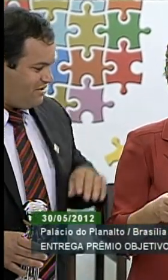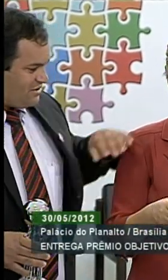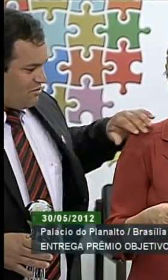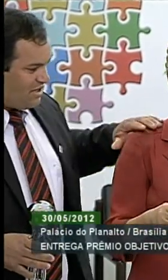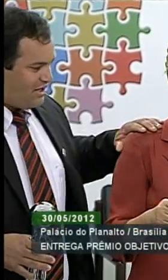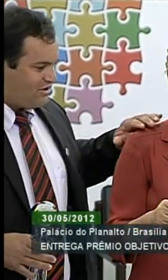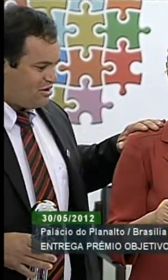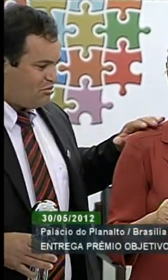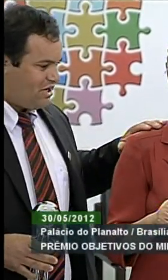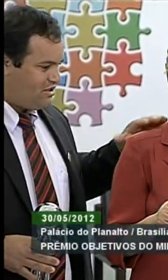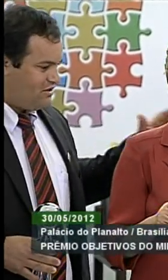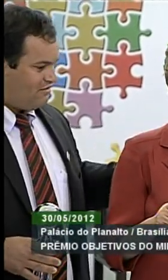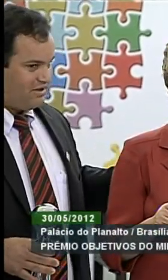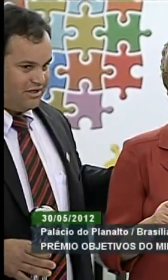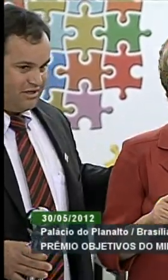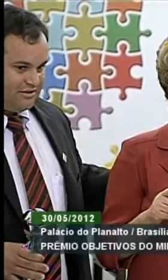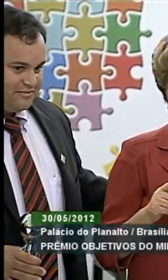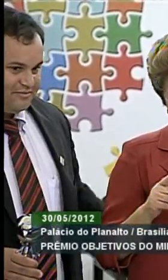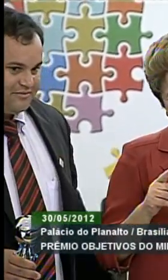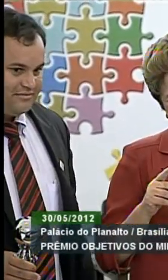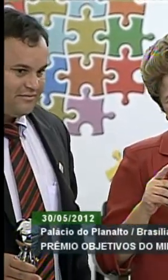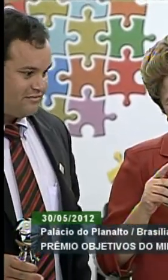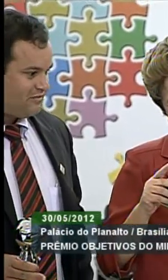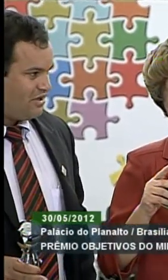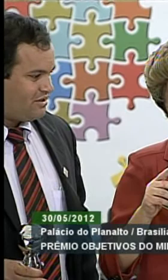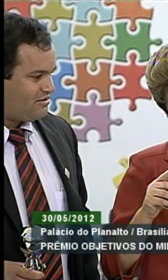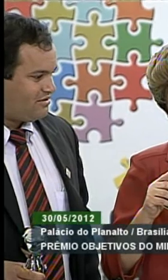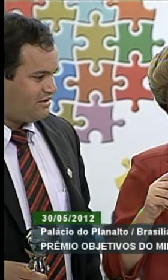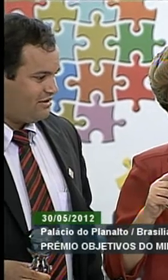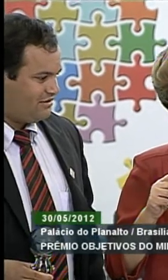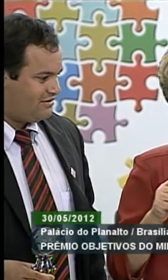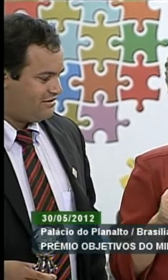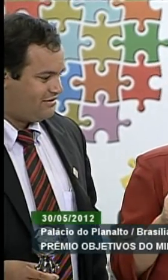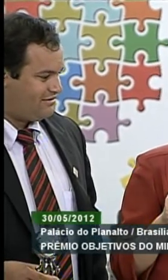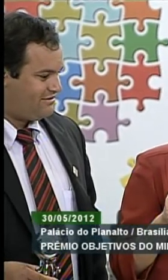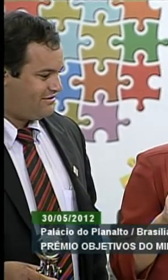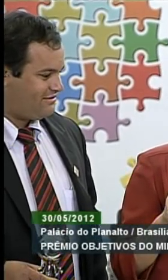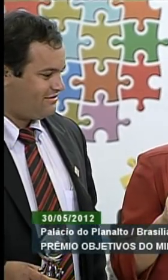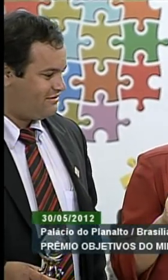número um que é acabar com a fome e a miséria